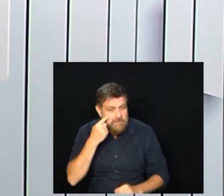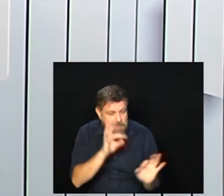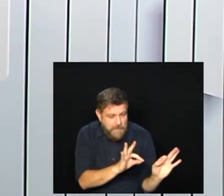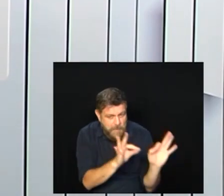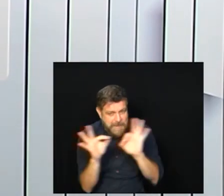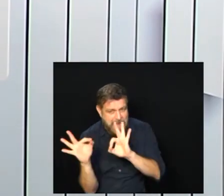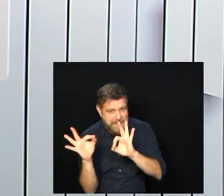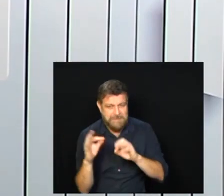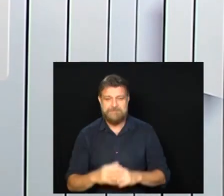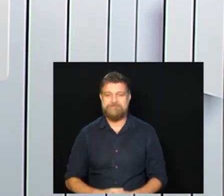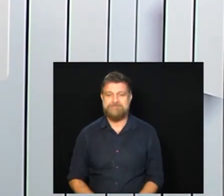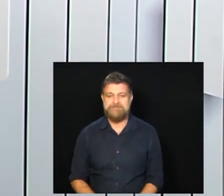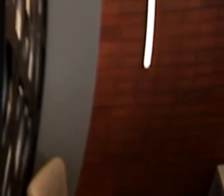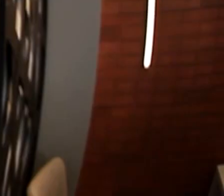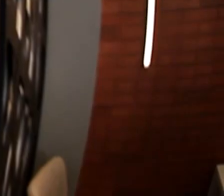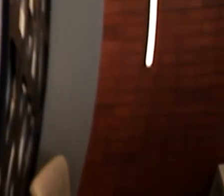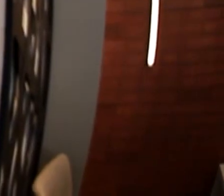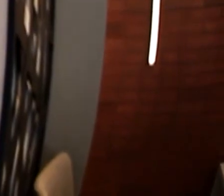acompanhar.